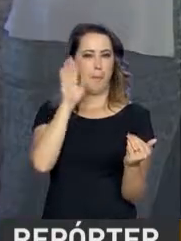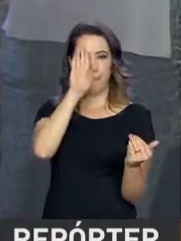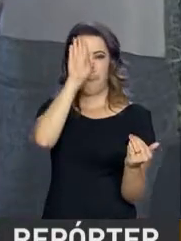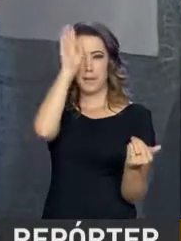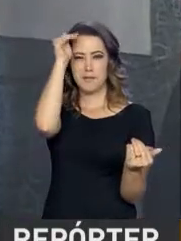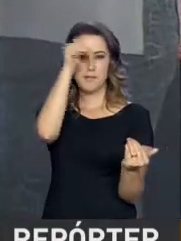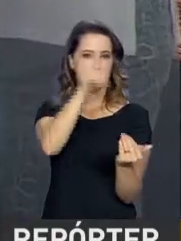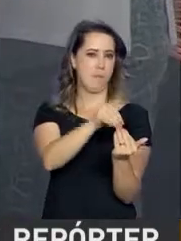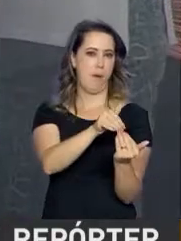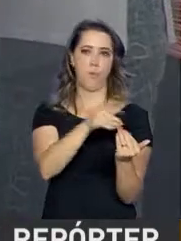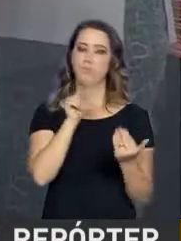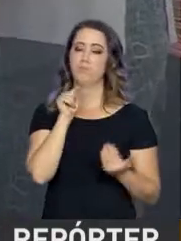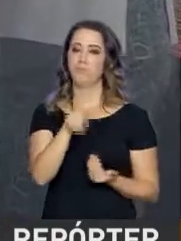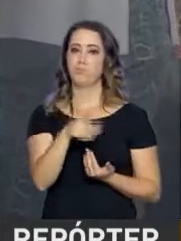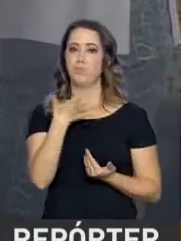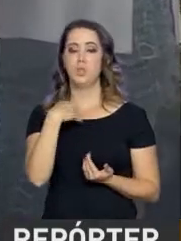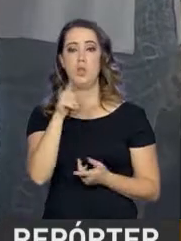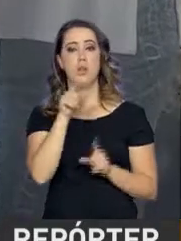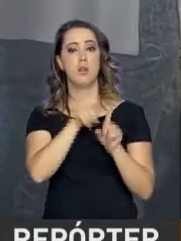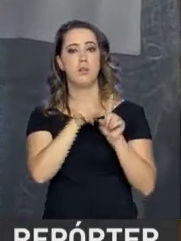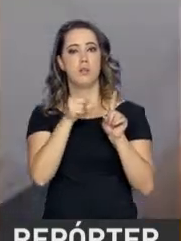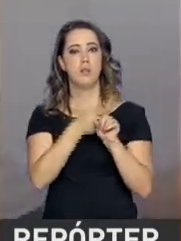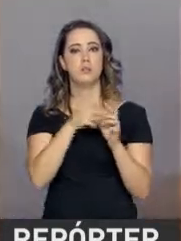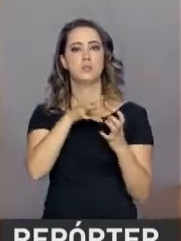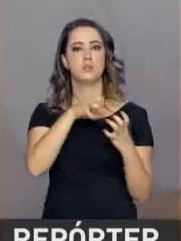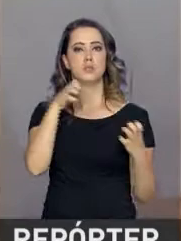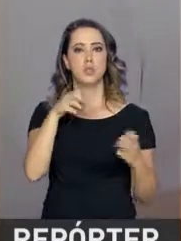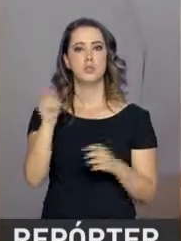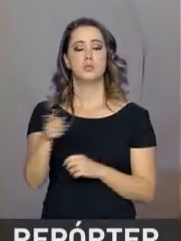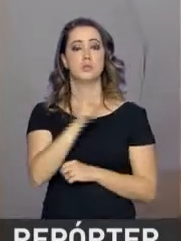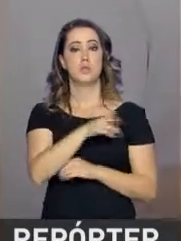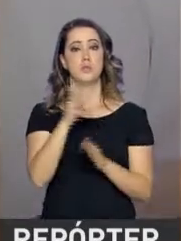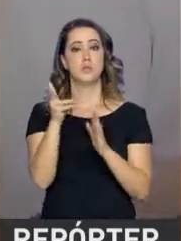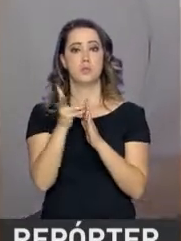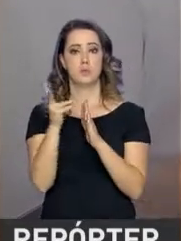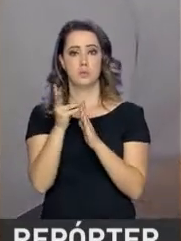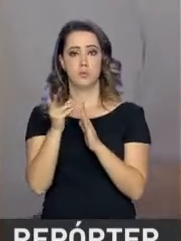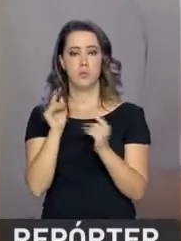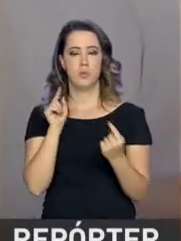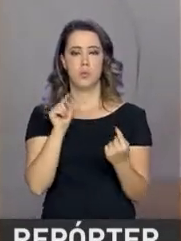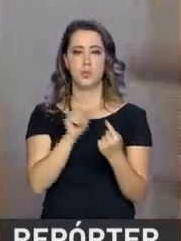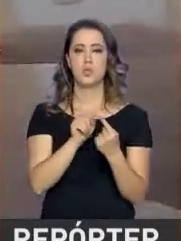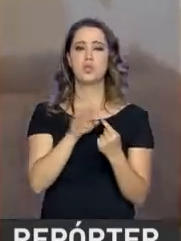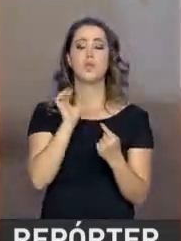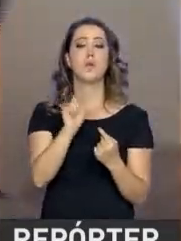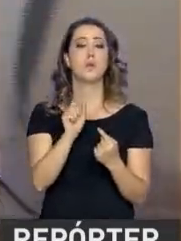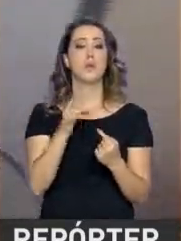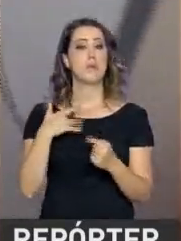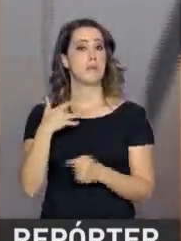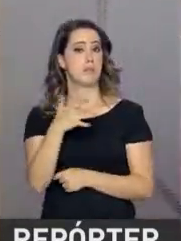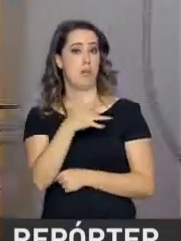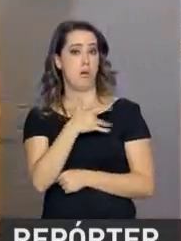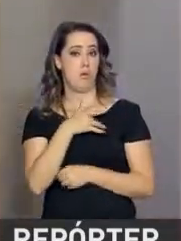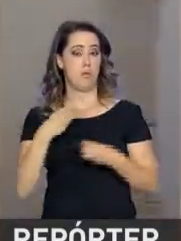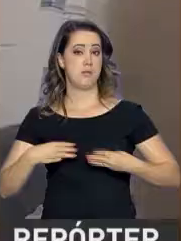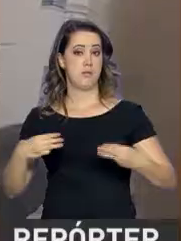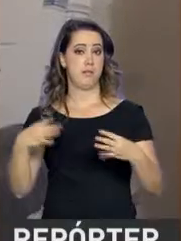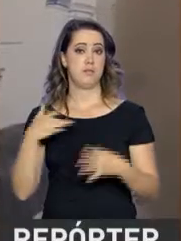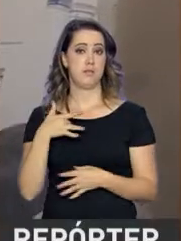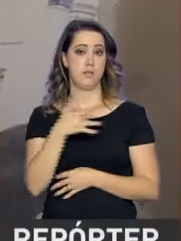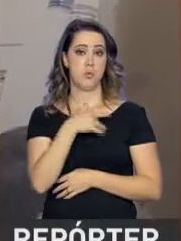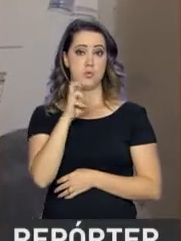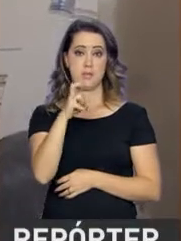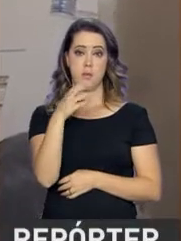gestantes idosos professores indígenas a meta do ministério da saúde é vacinar mais de 54 milhões de